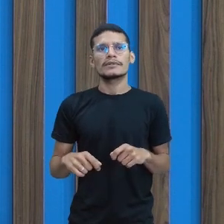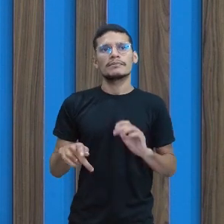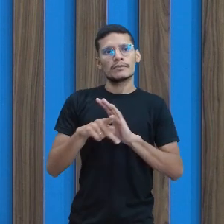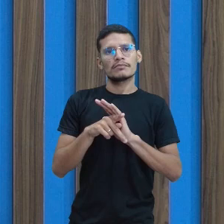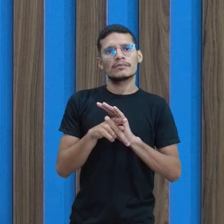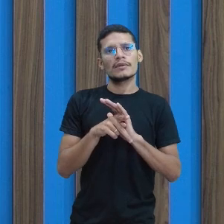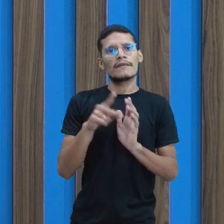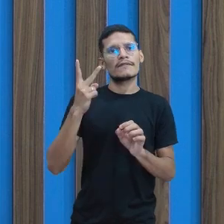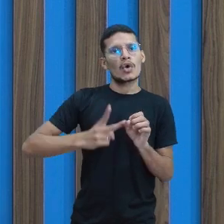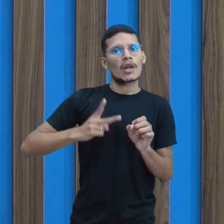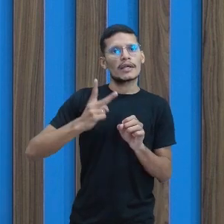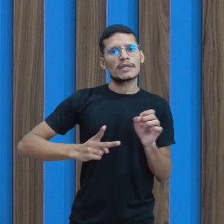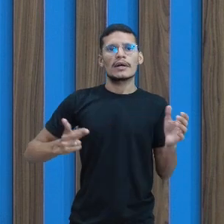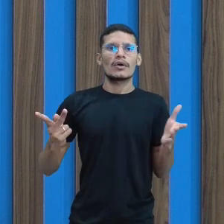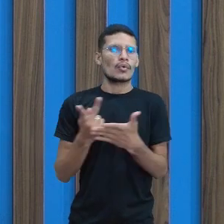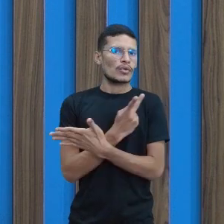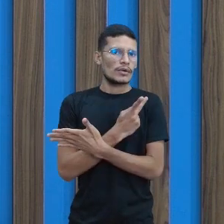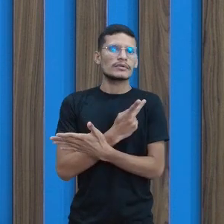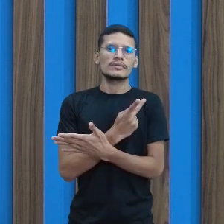que esses conflitos eles